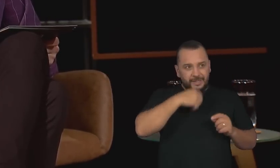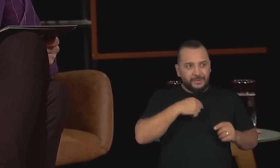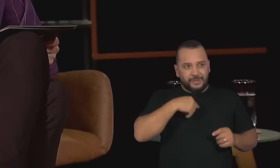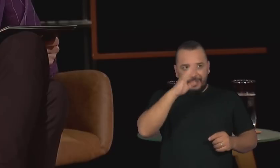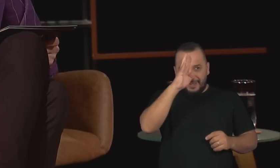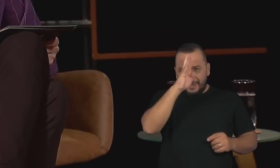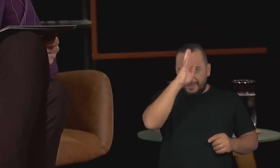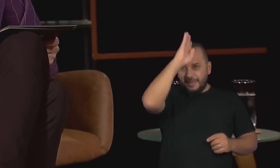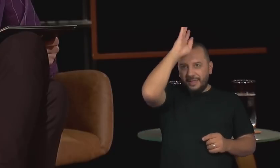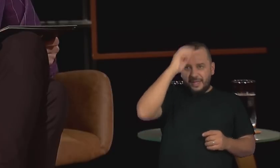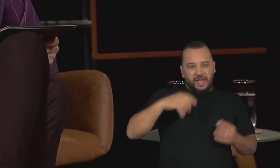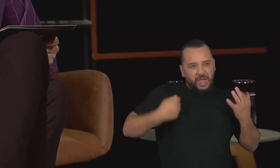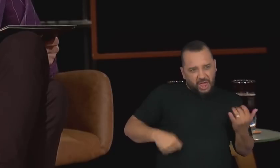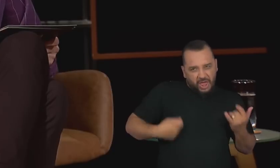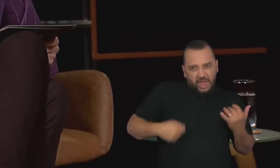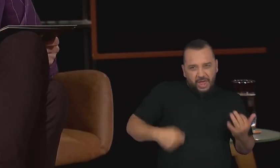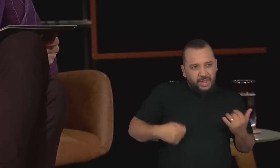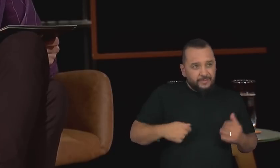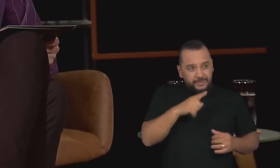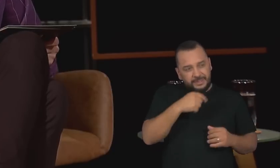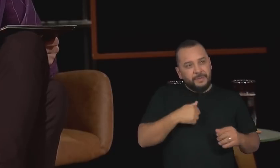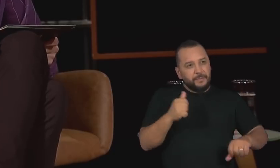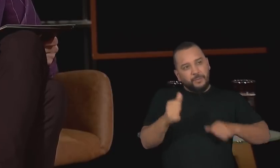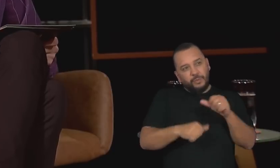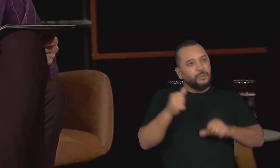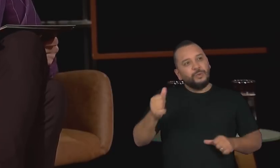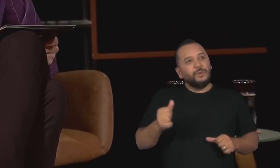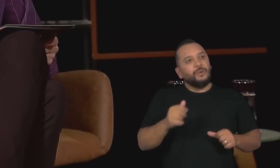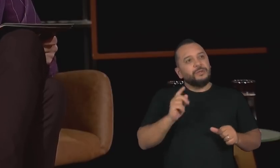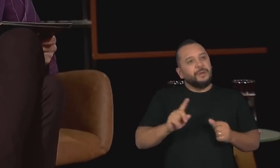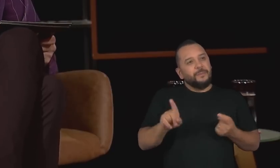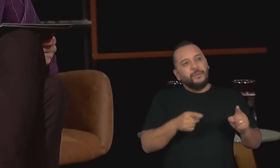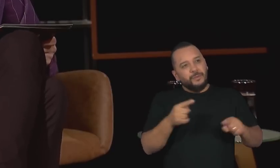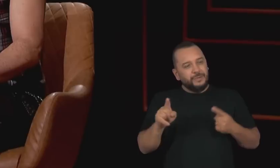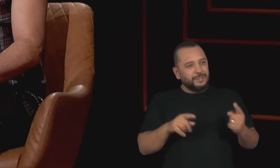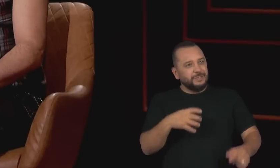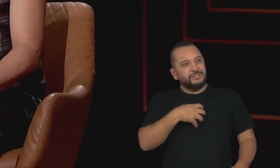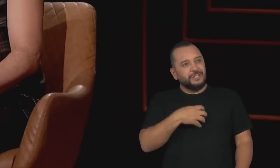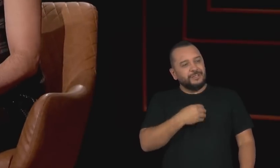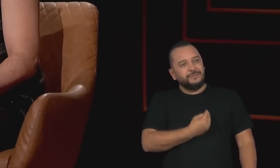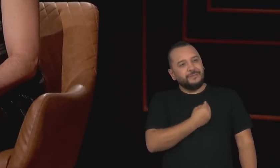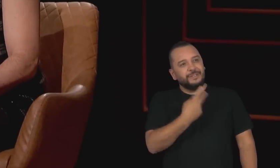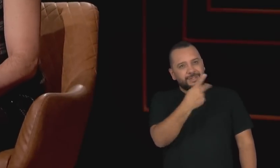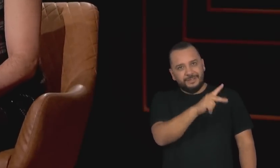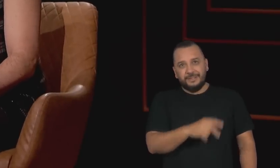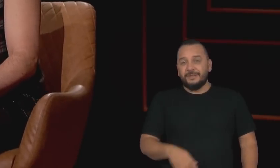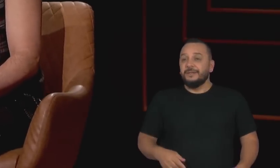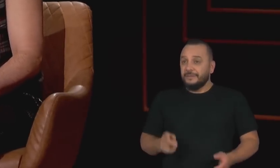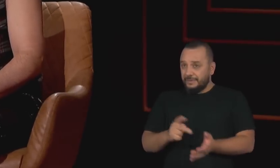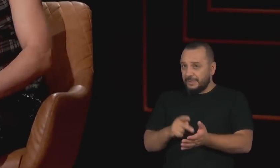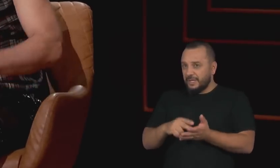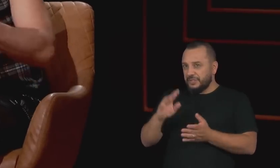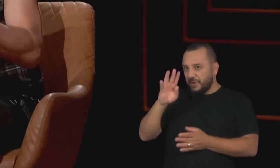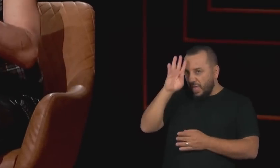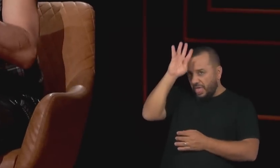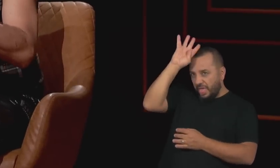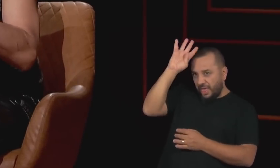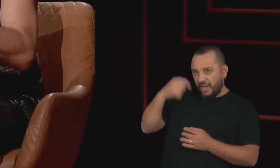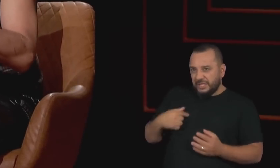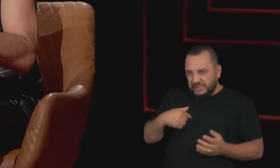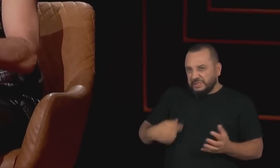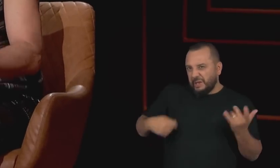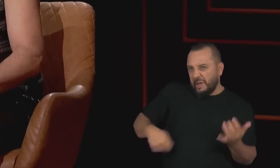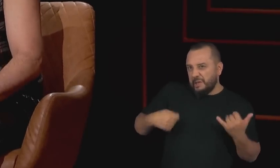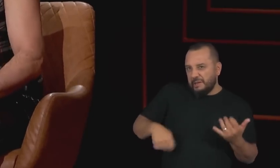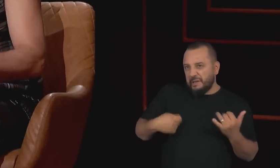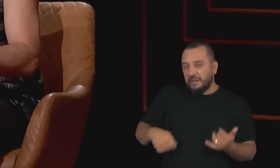uma mudança aí no seu repertório, até no seu modo de encarar a vida, né? Como é que foi isso? Na verdade, eu vi coisa de punk a primeira vez, de verdade, na